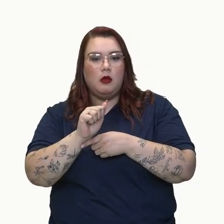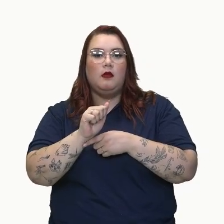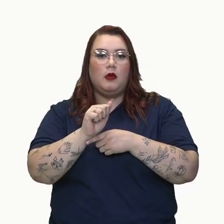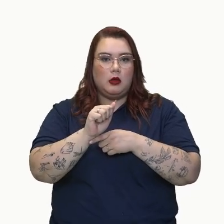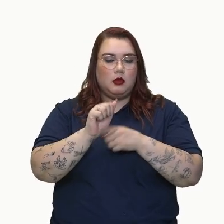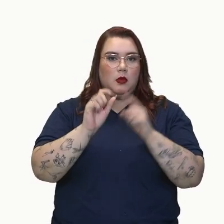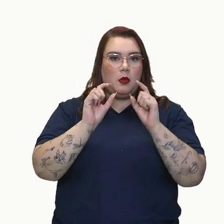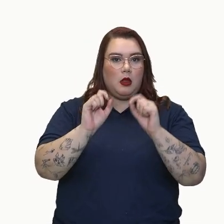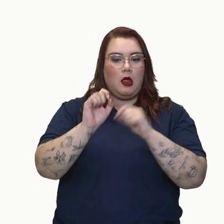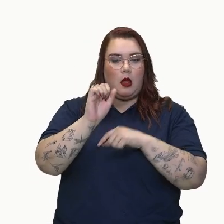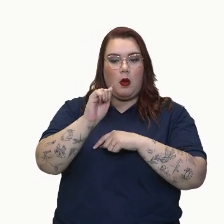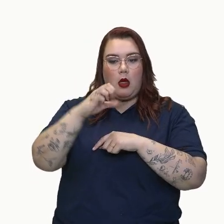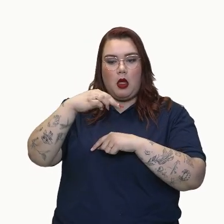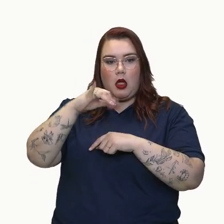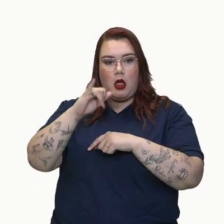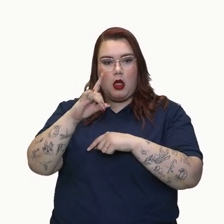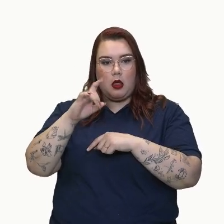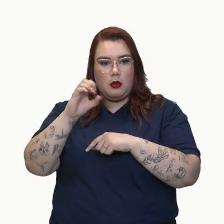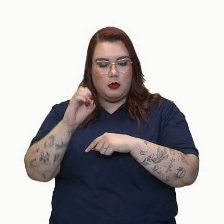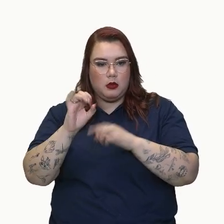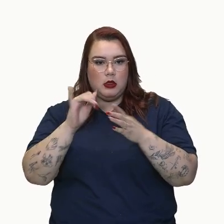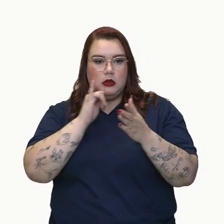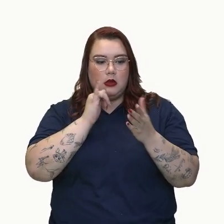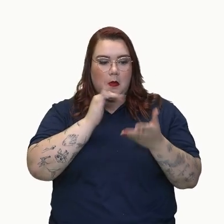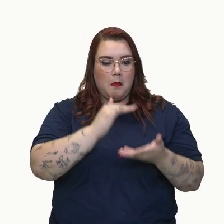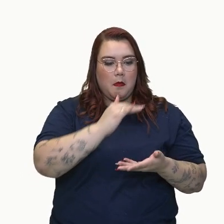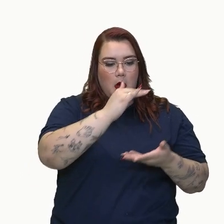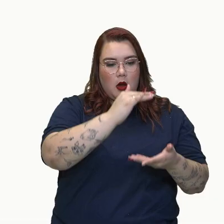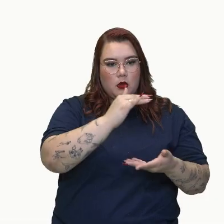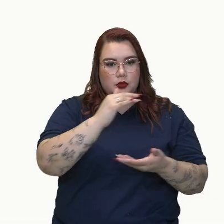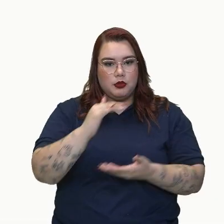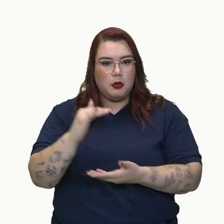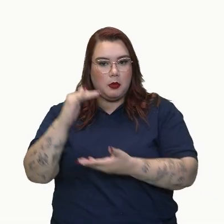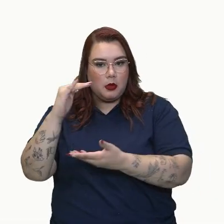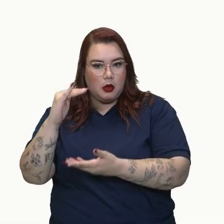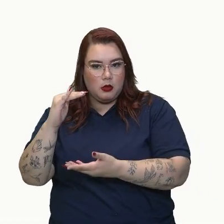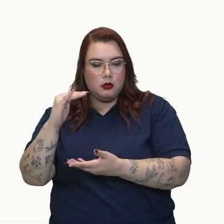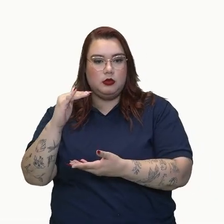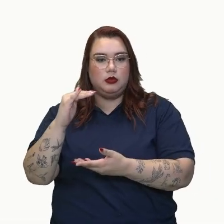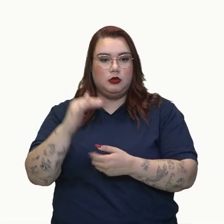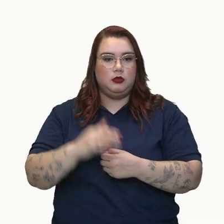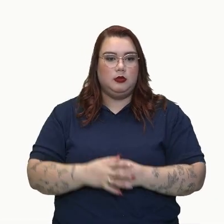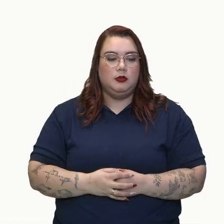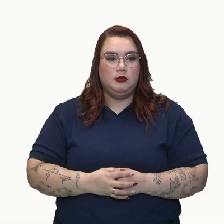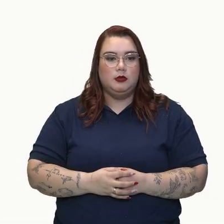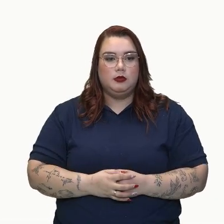você pode fazer um experimento em casa. Pega 2 baldes, tá? Pega 2 baldes.